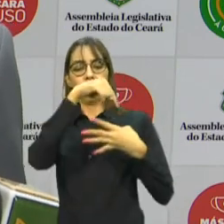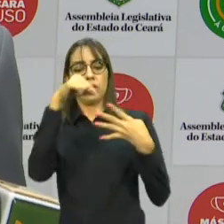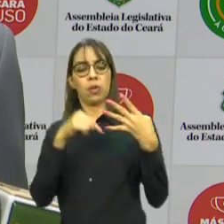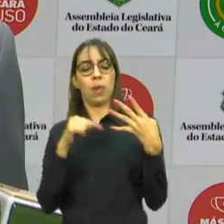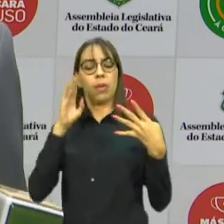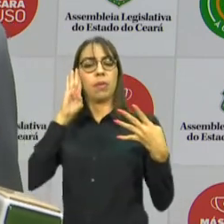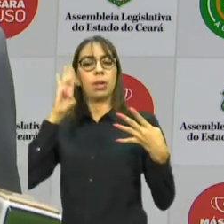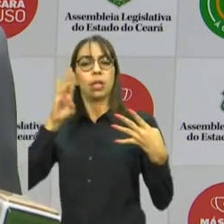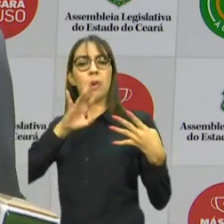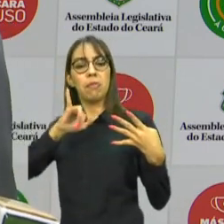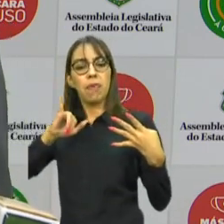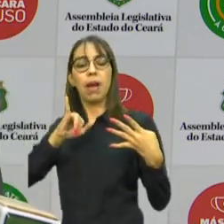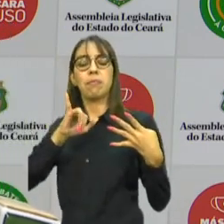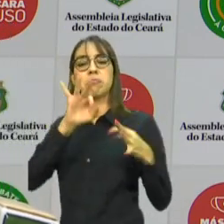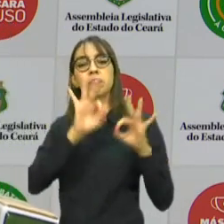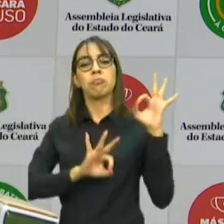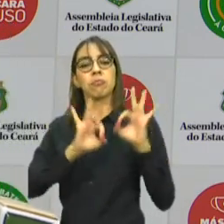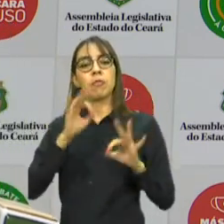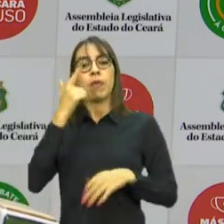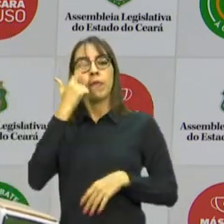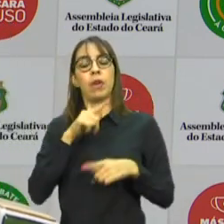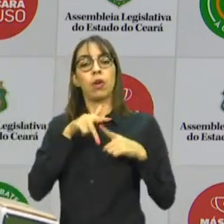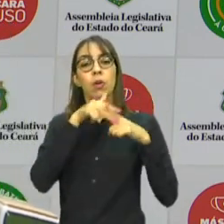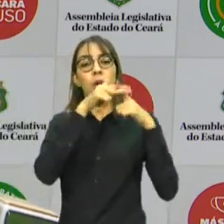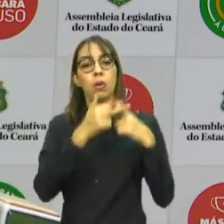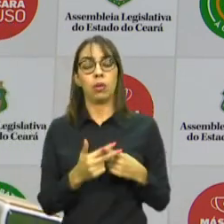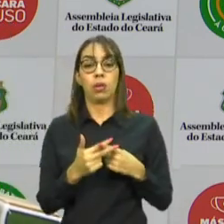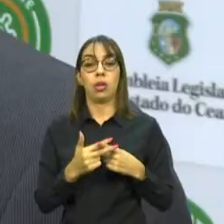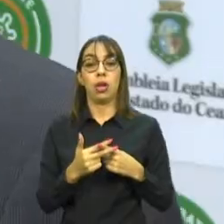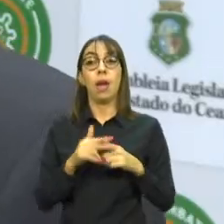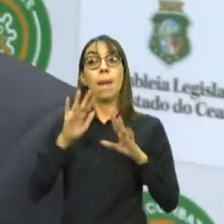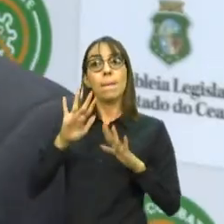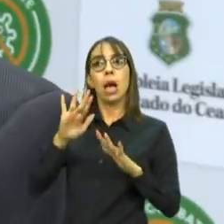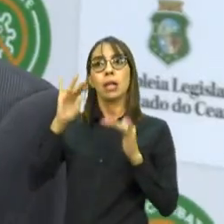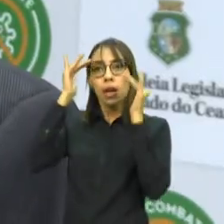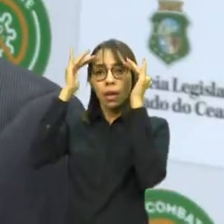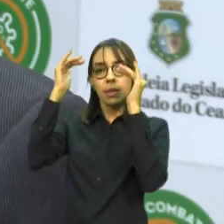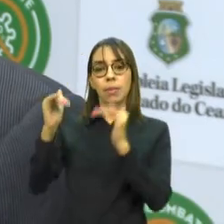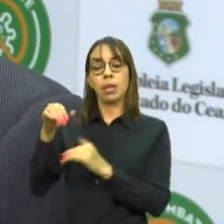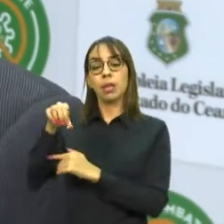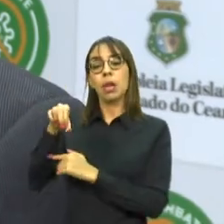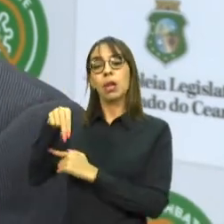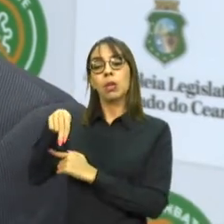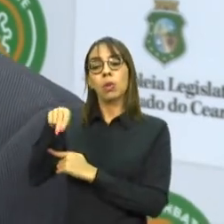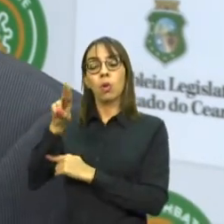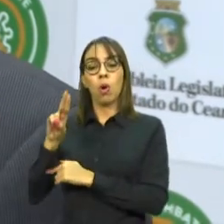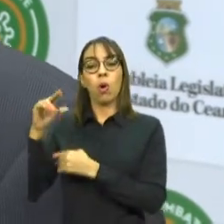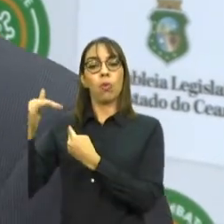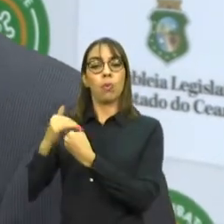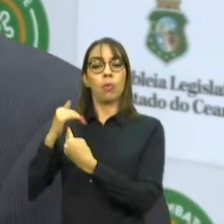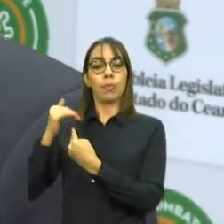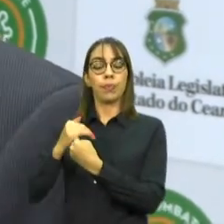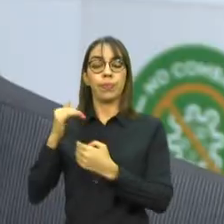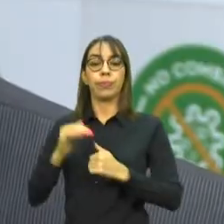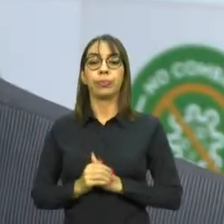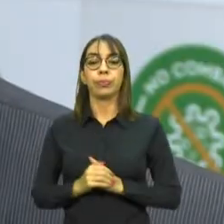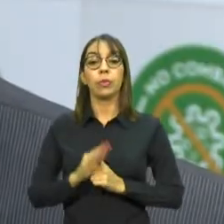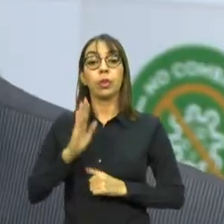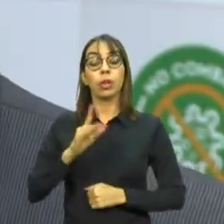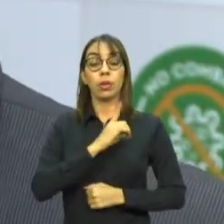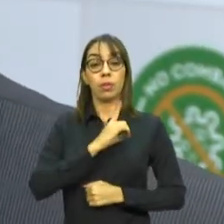uma contribuição e seguindo as orientações da Organização das Nações Unidas. Já para o deputado Heitor Ferrer, do Solidariedade,